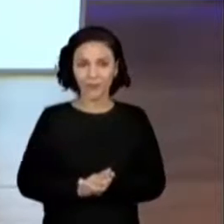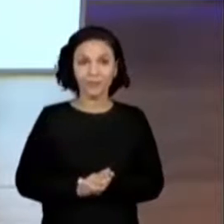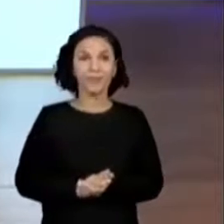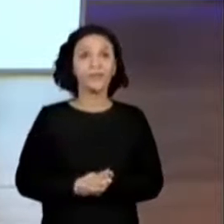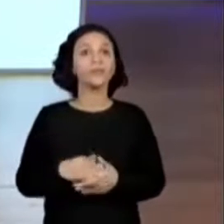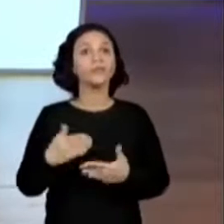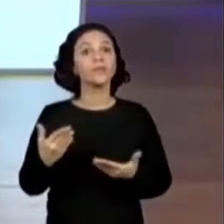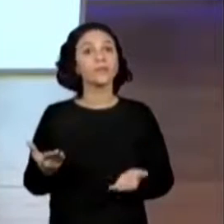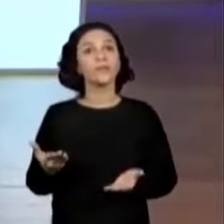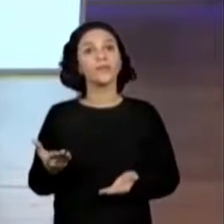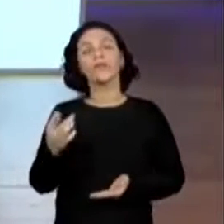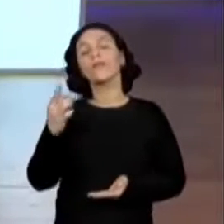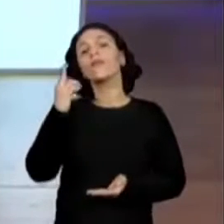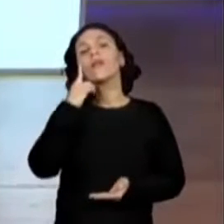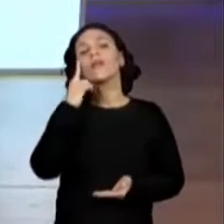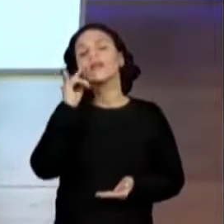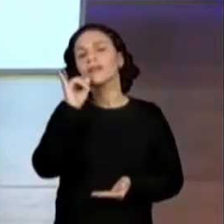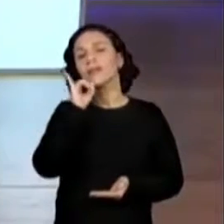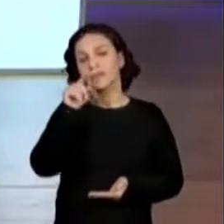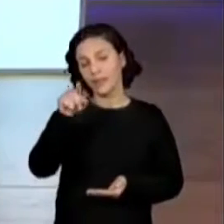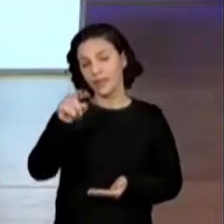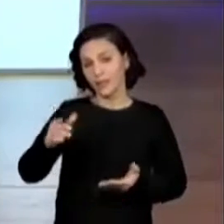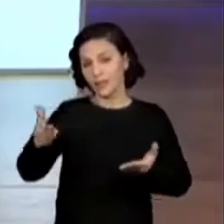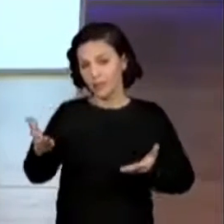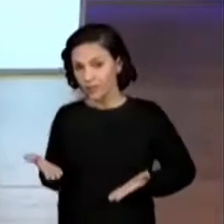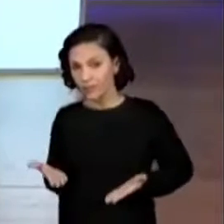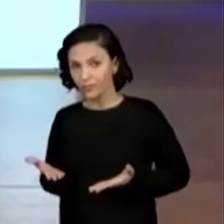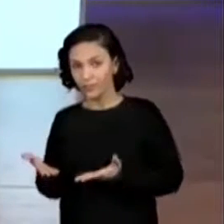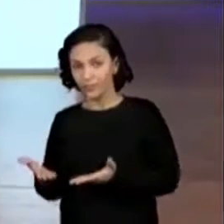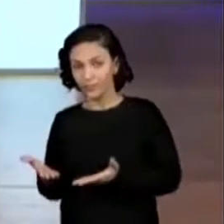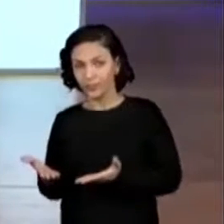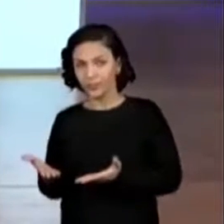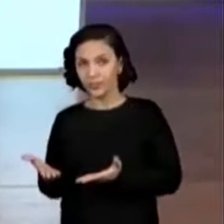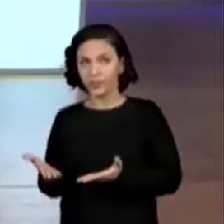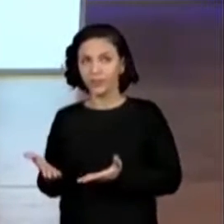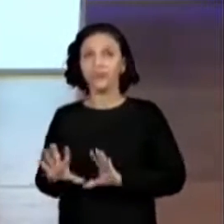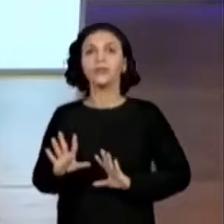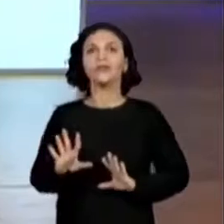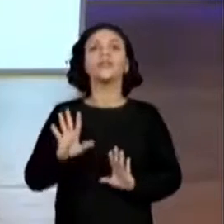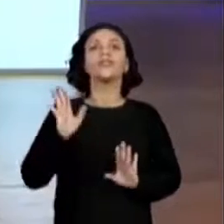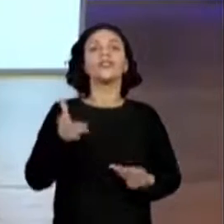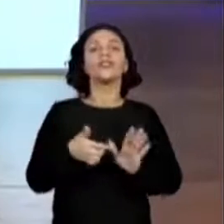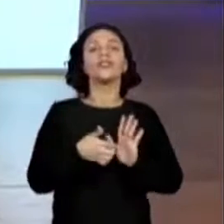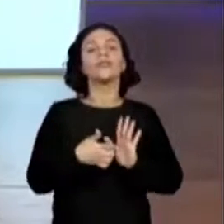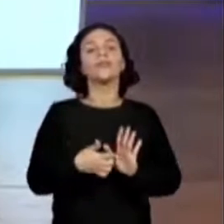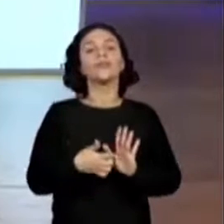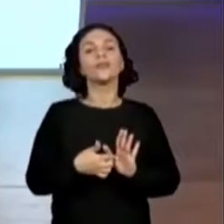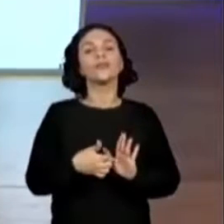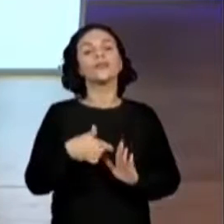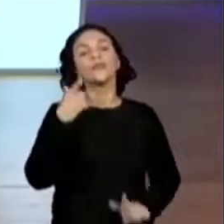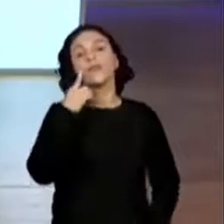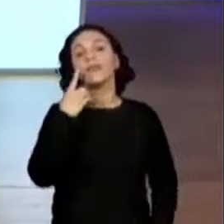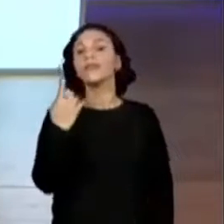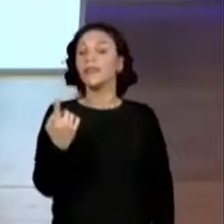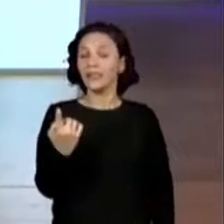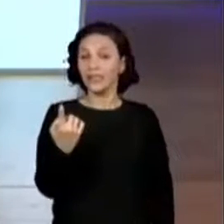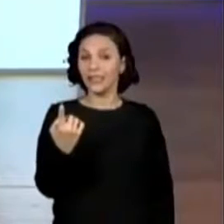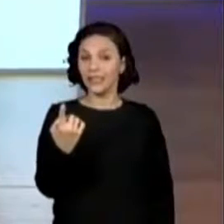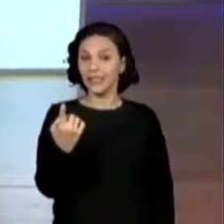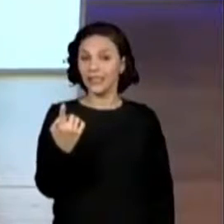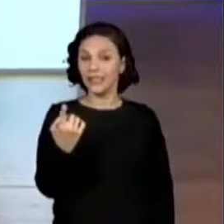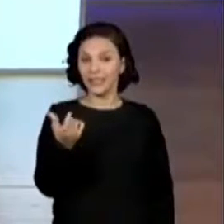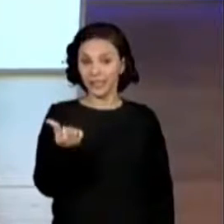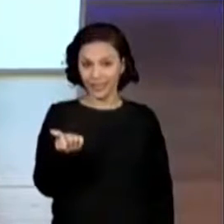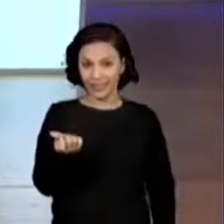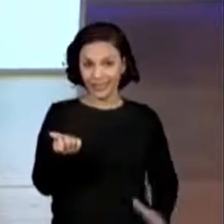15, quanto que tinha na outra mesmo, criançada? Coloquem aí pra gente, a gente já representou ali. Só para lembrar da situação